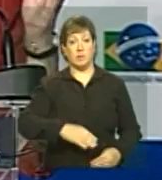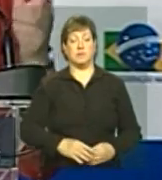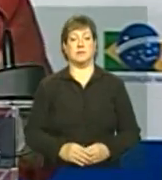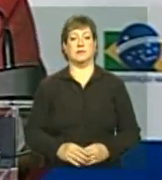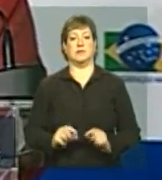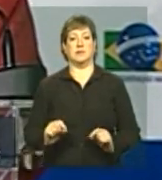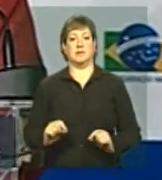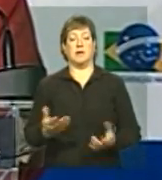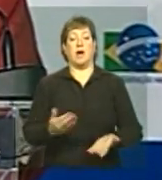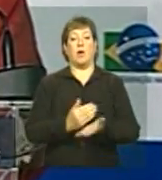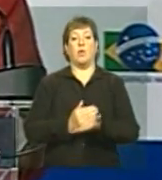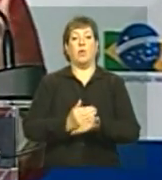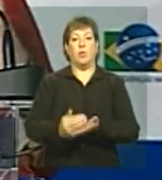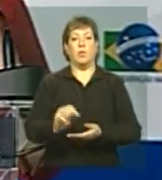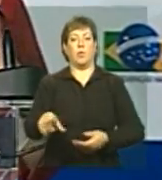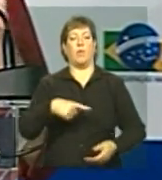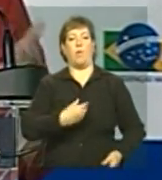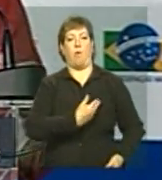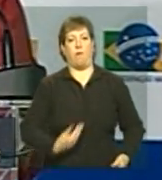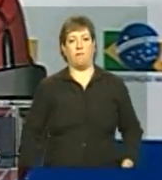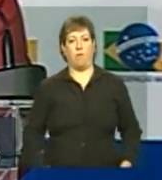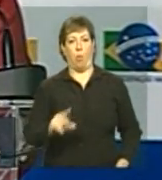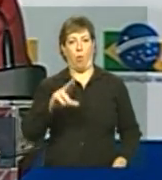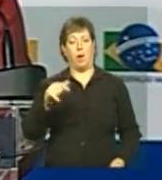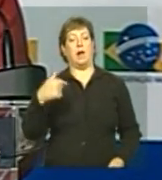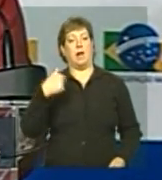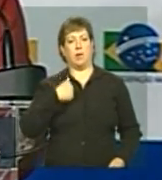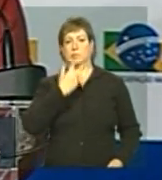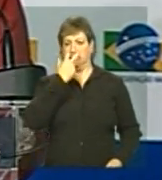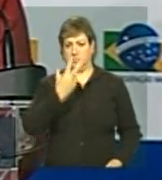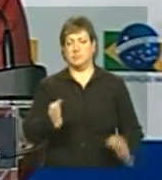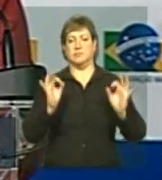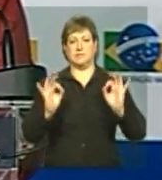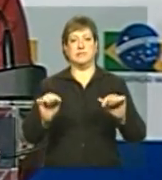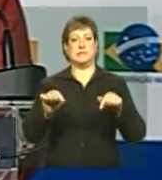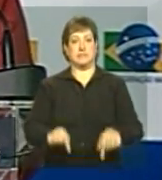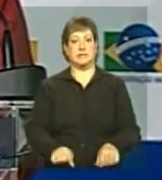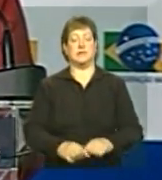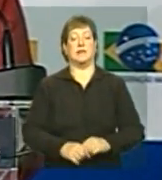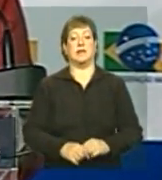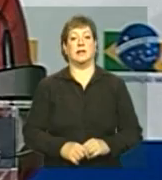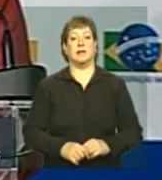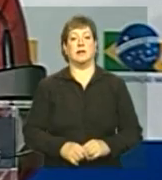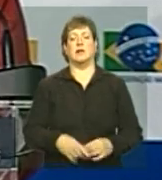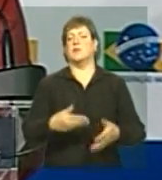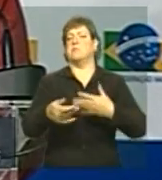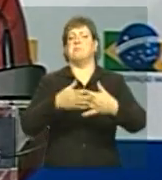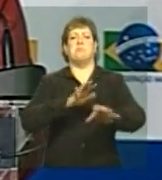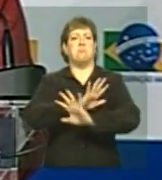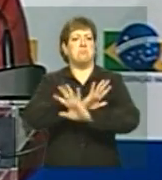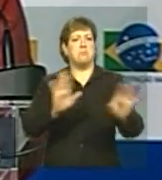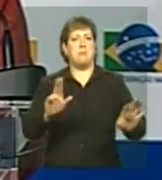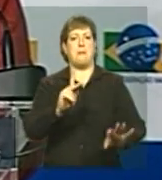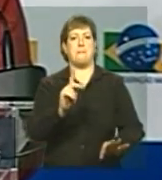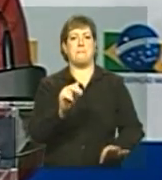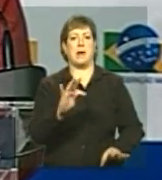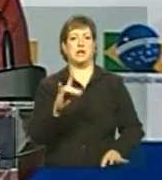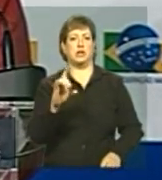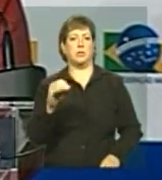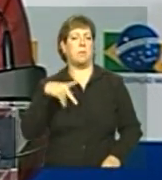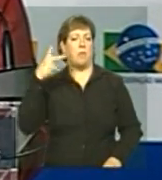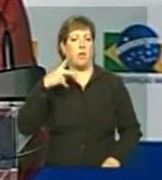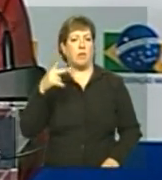a partir do governo Lula, eu sou testemunha disso, não interessa o partido político do prefeito ou da